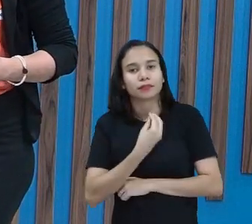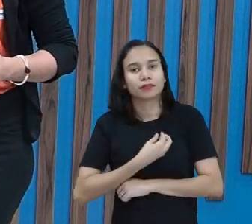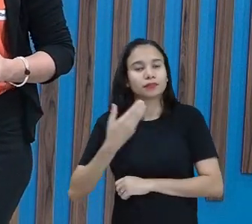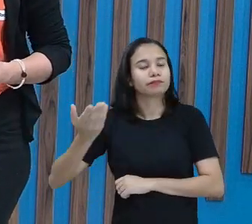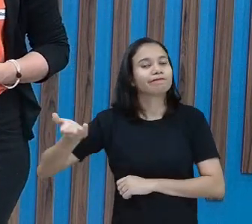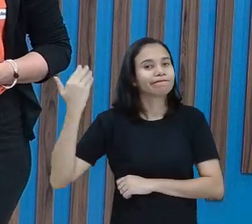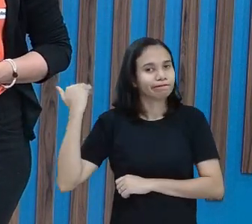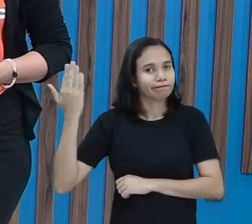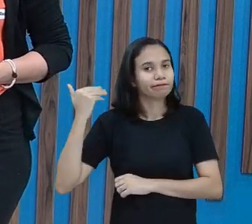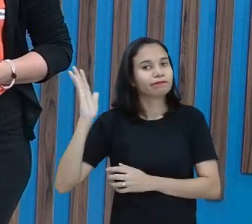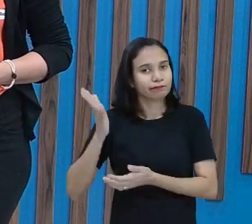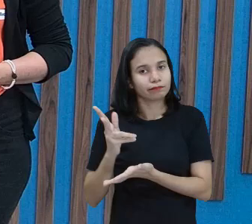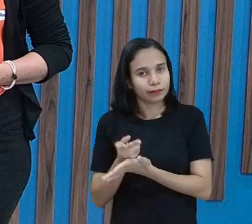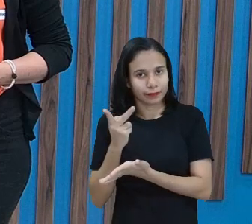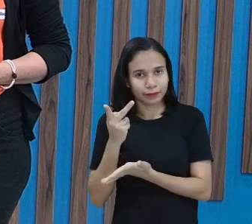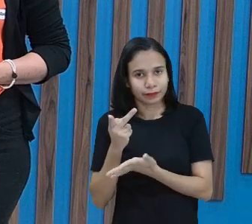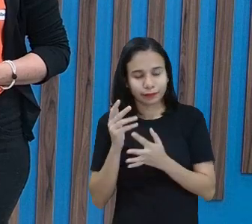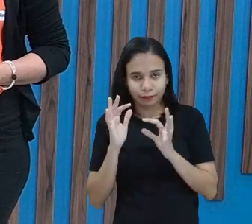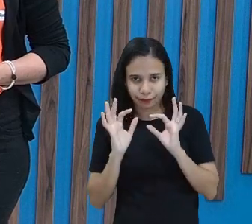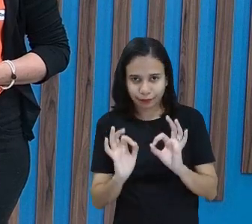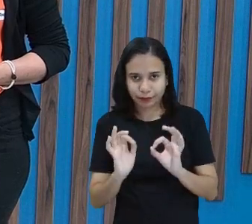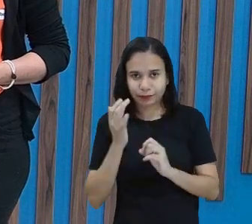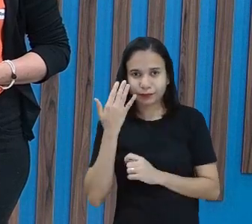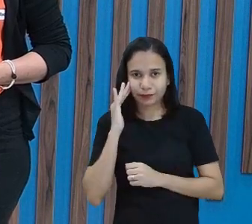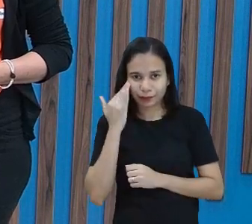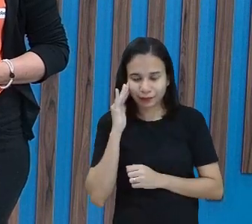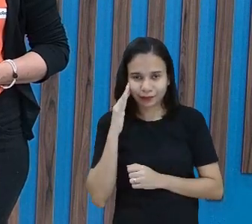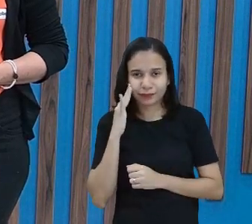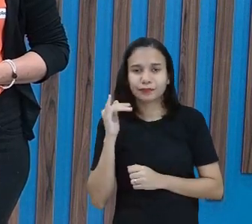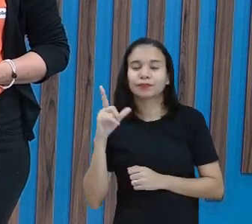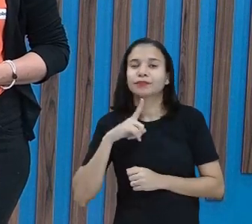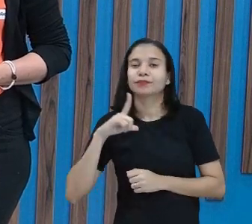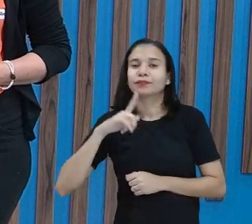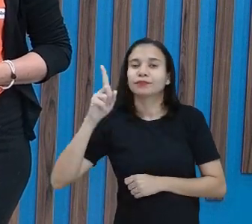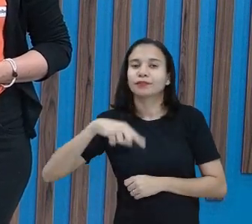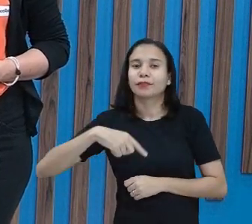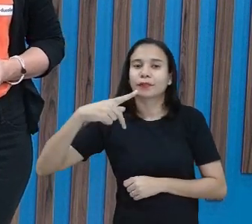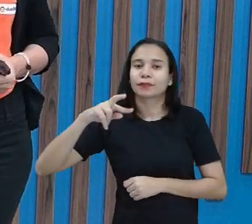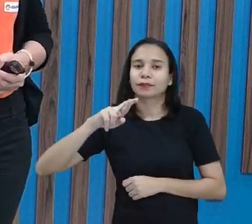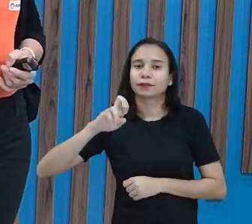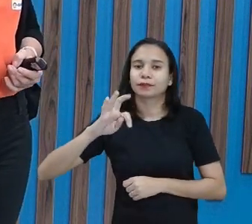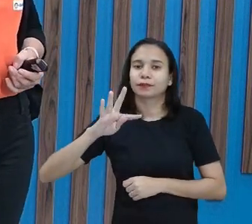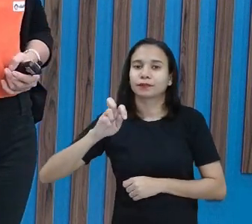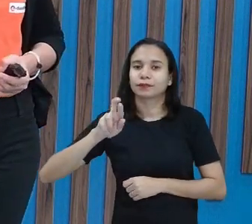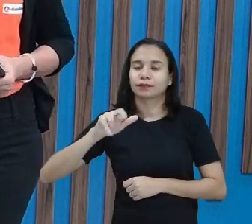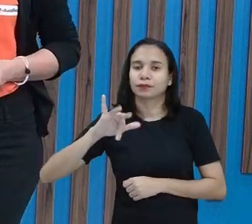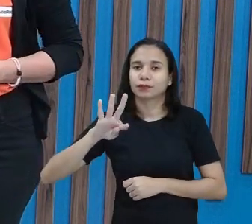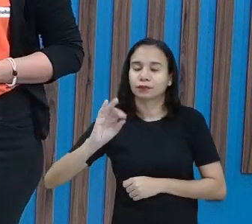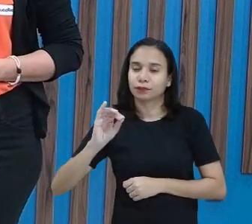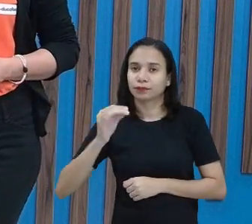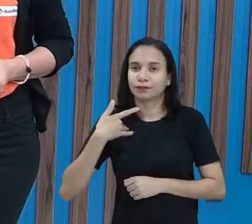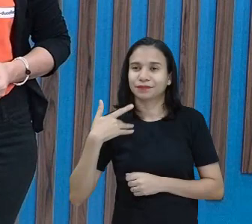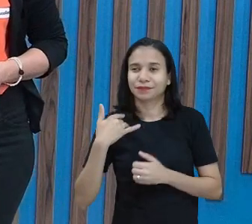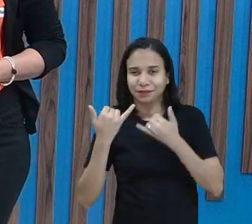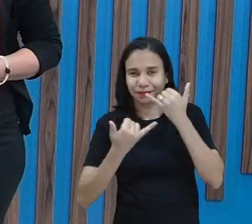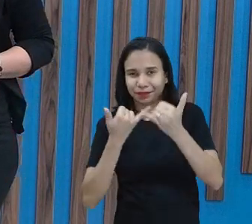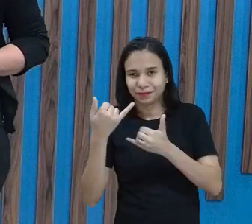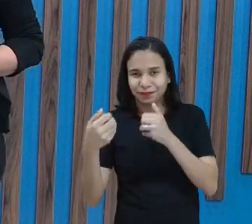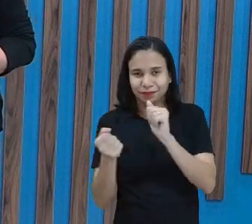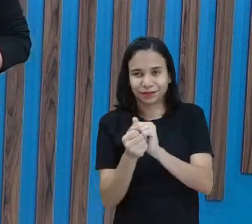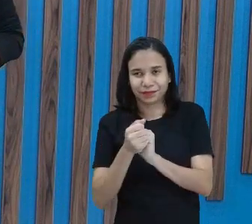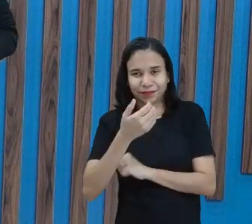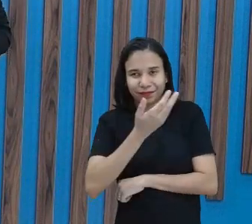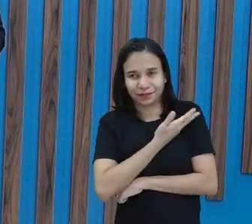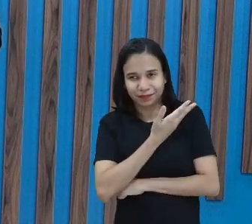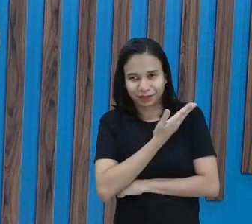já aconteceram. Entendeu o que é pretérito? Eu costumo, professora Sandra, eu até brinco assim com minhas